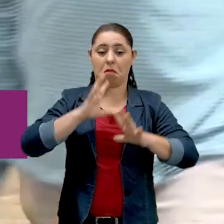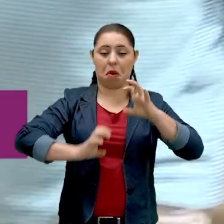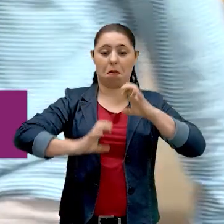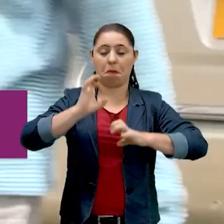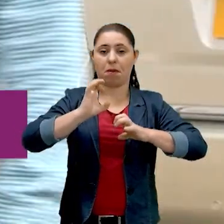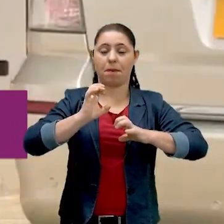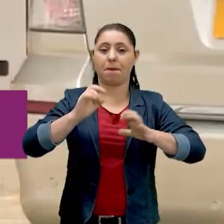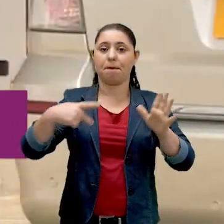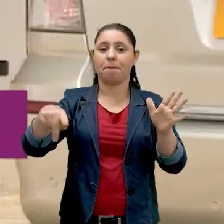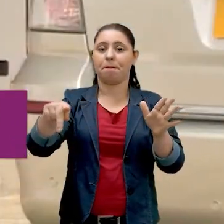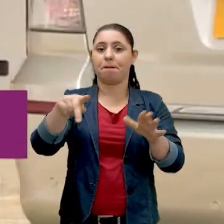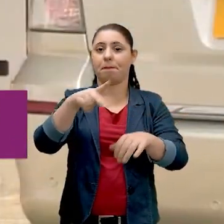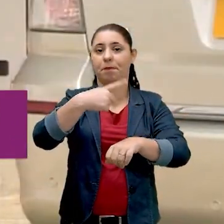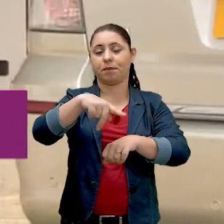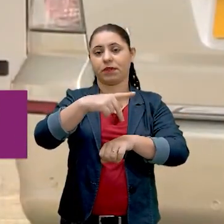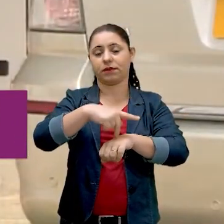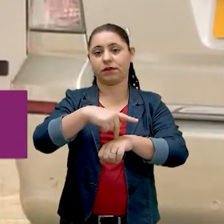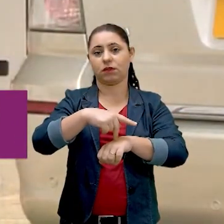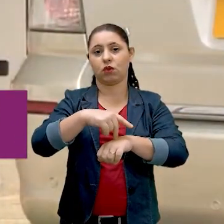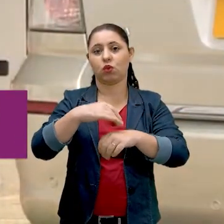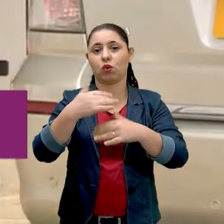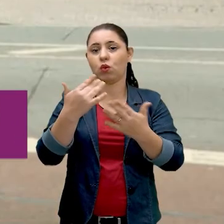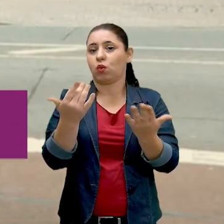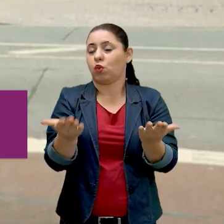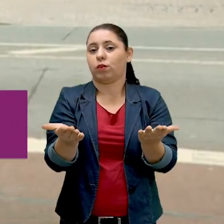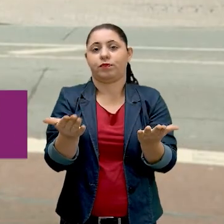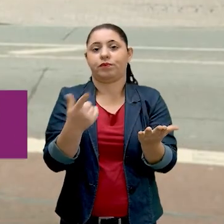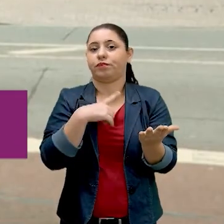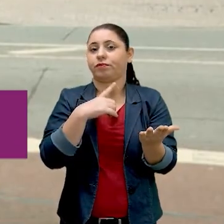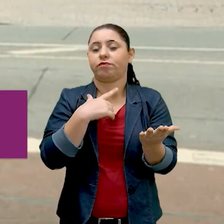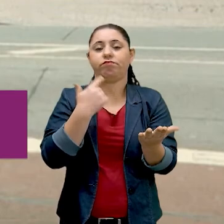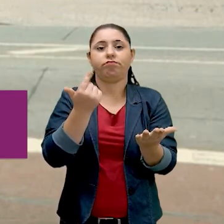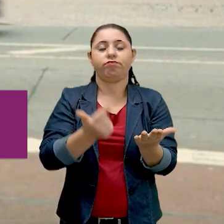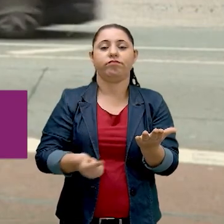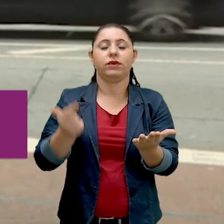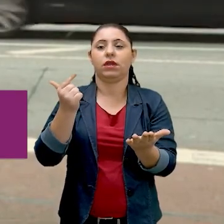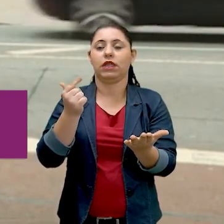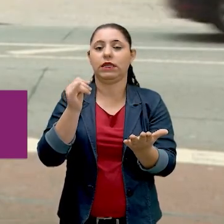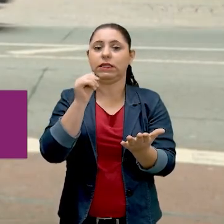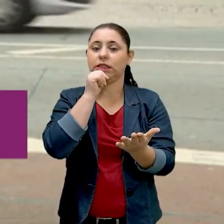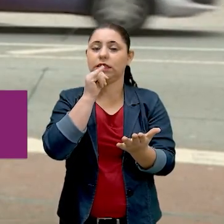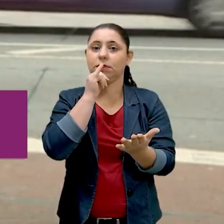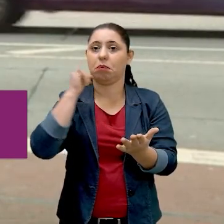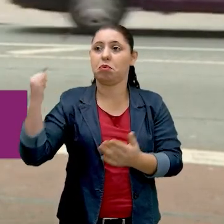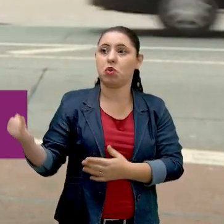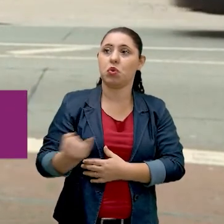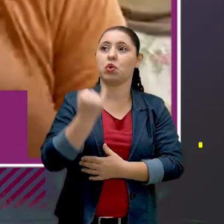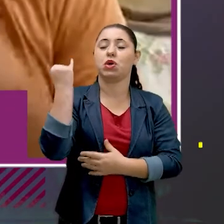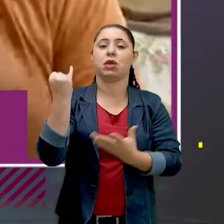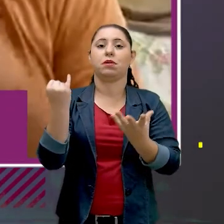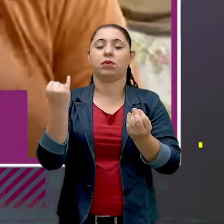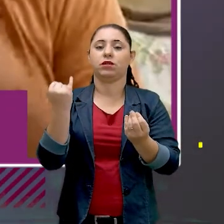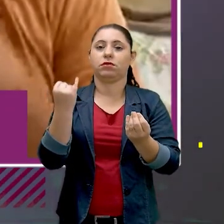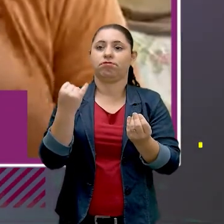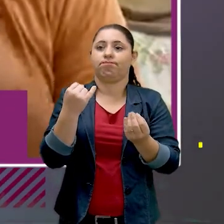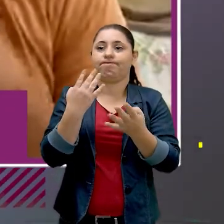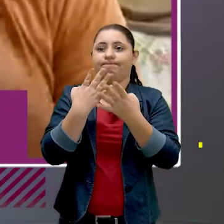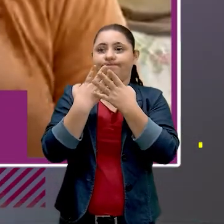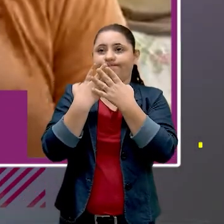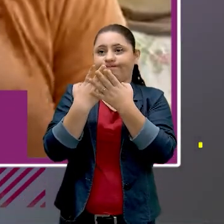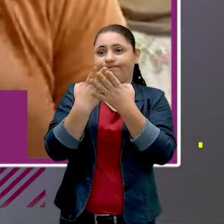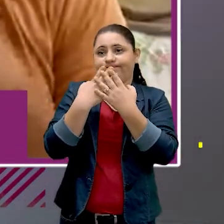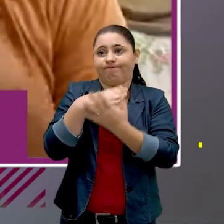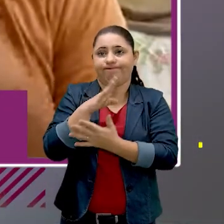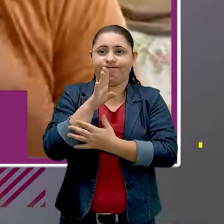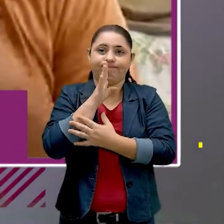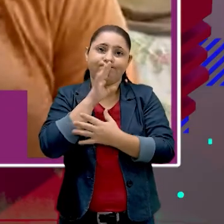é o embate entre potências, né, Fabão? E quem não tem peso como a gente, que não tem tanto peso, vai ter que só dizer